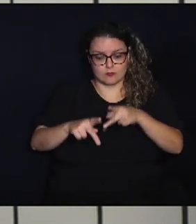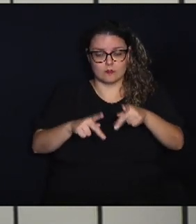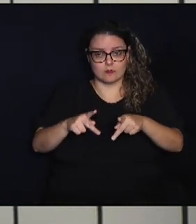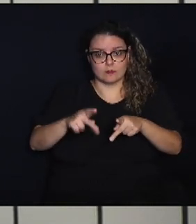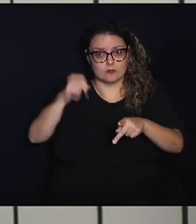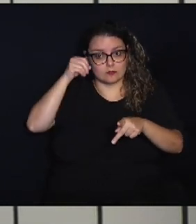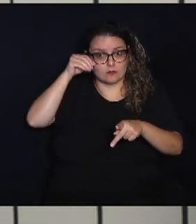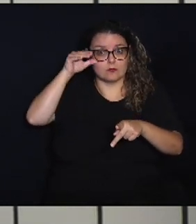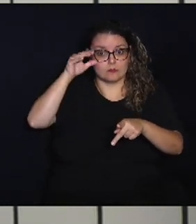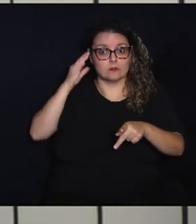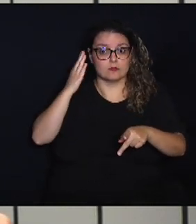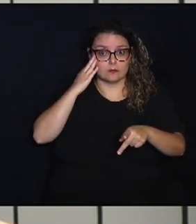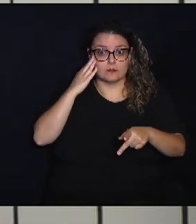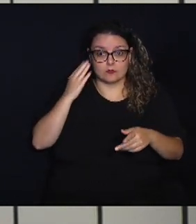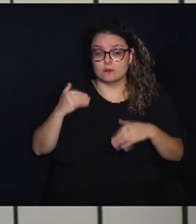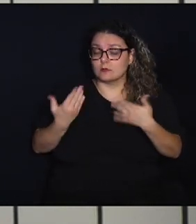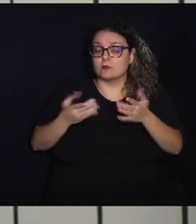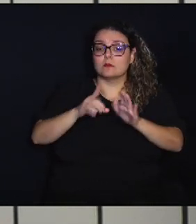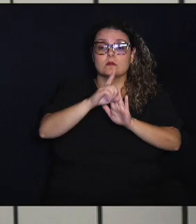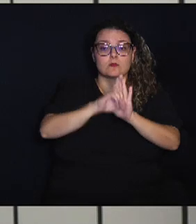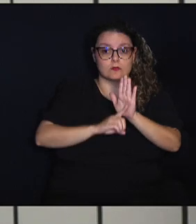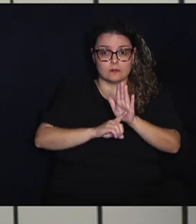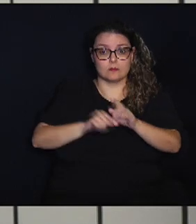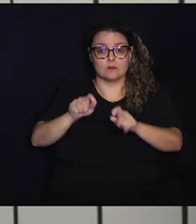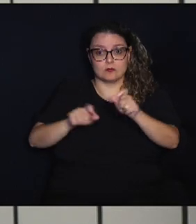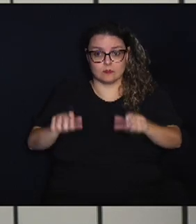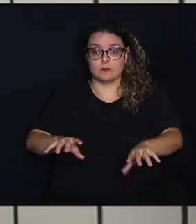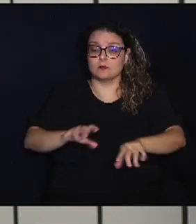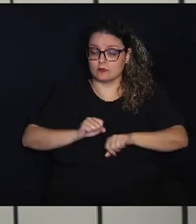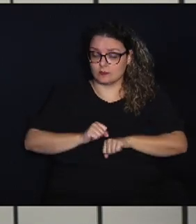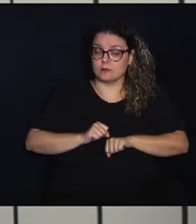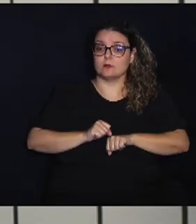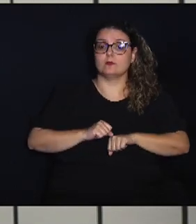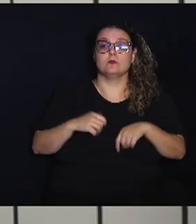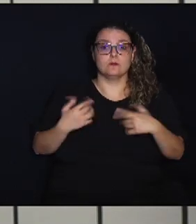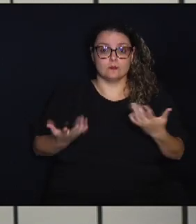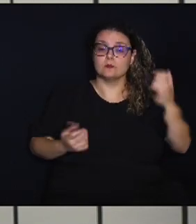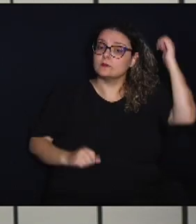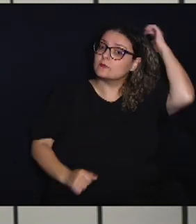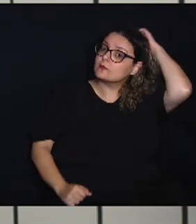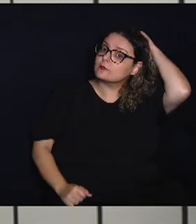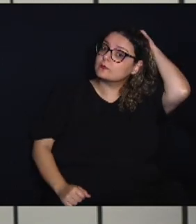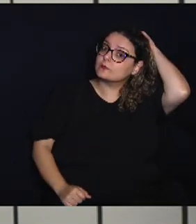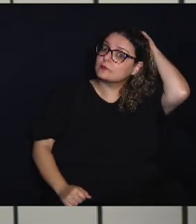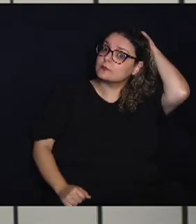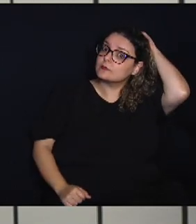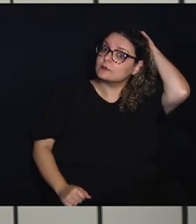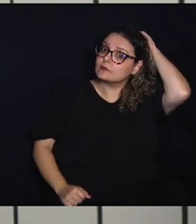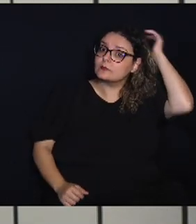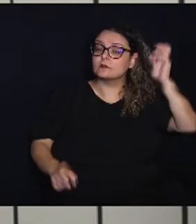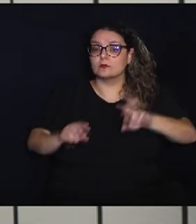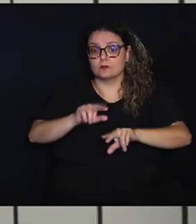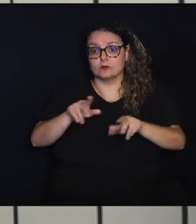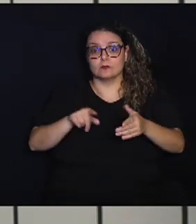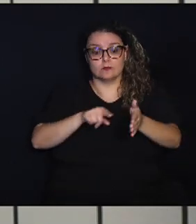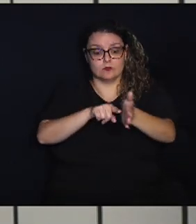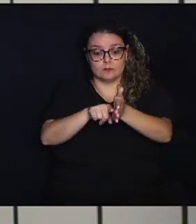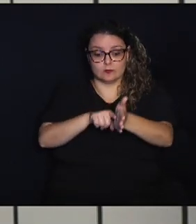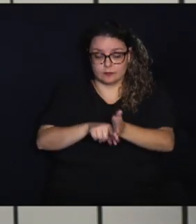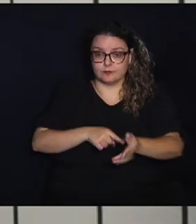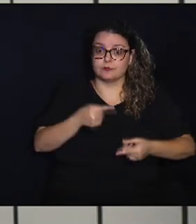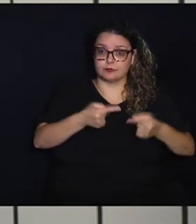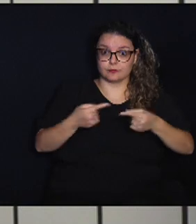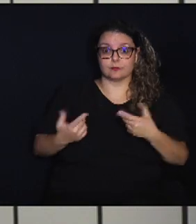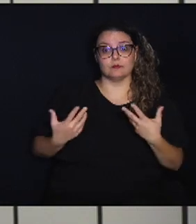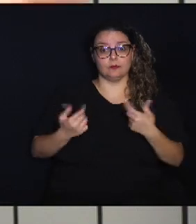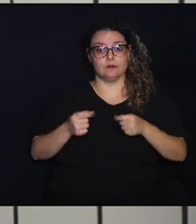bem informada? Quais são os direitos da pessoa infectada? Bom, muitos questionamentos e para debater eu recebo aqui